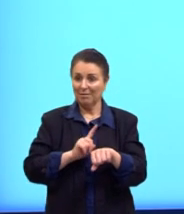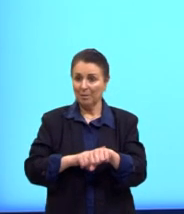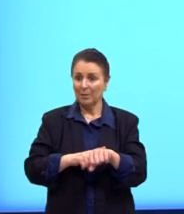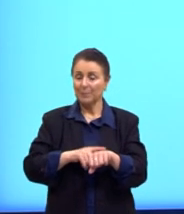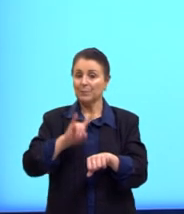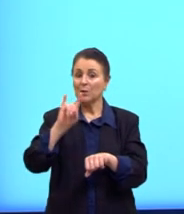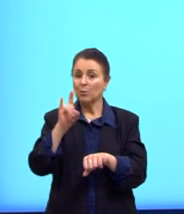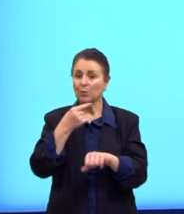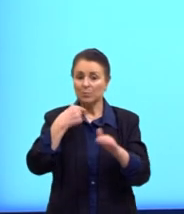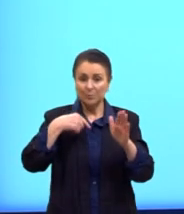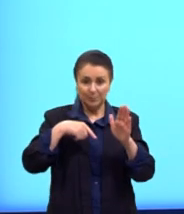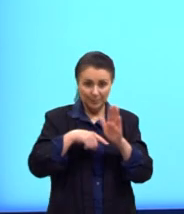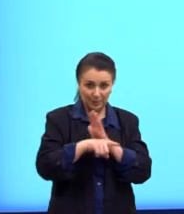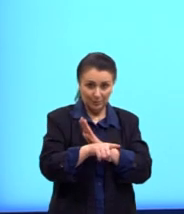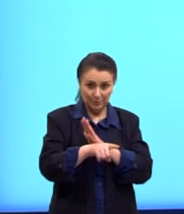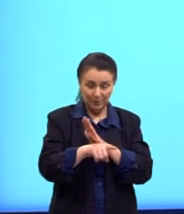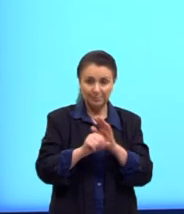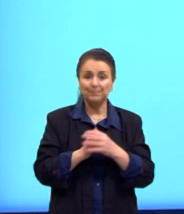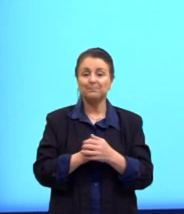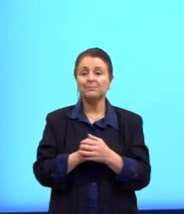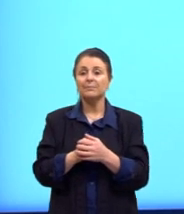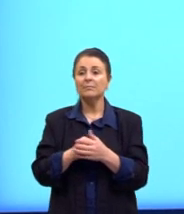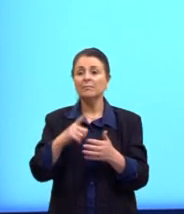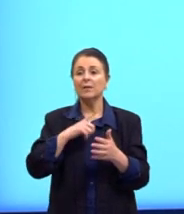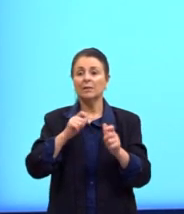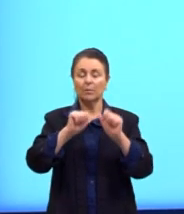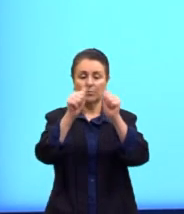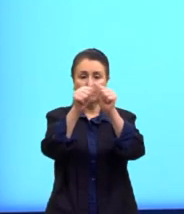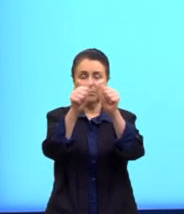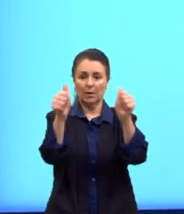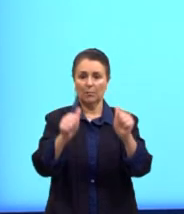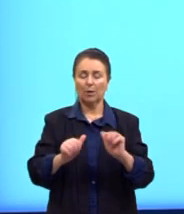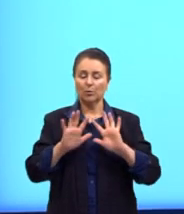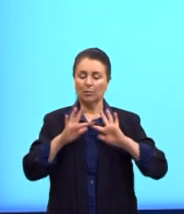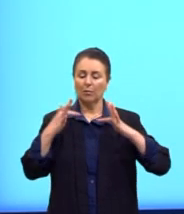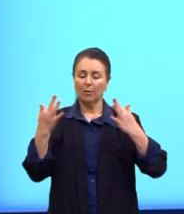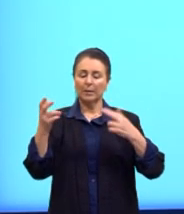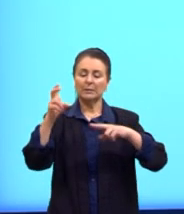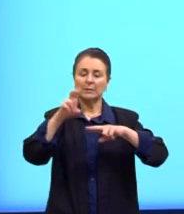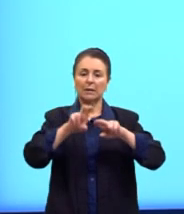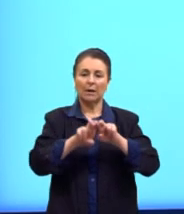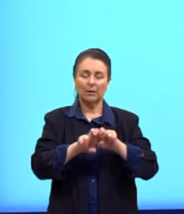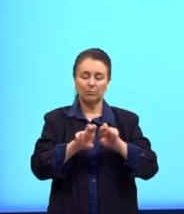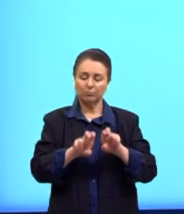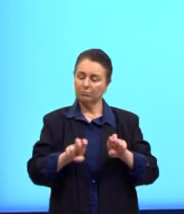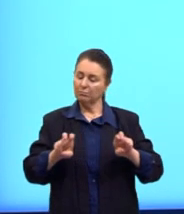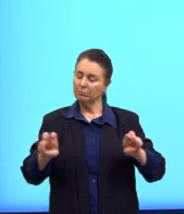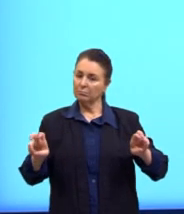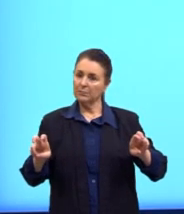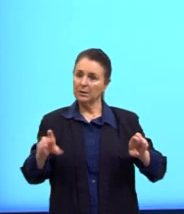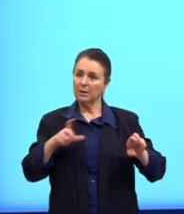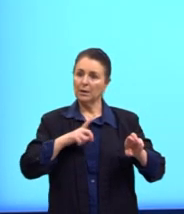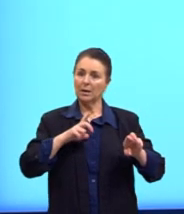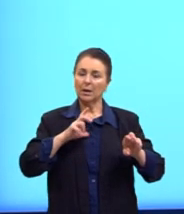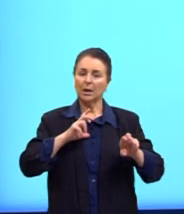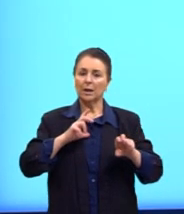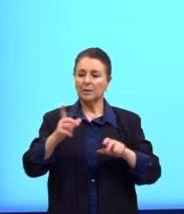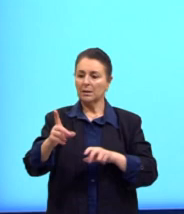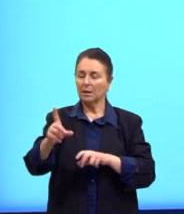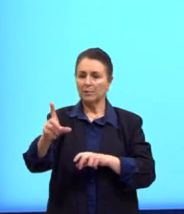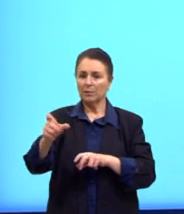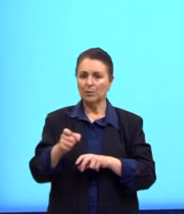Uma Última Questão para a gente fechar a gente tem uma imagem né de uma família sentada no sofá e uma lata de lixo